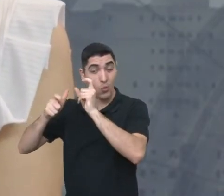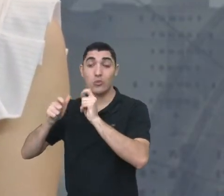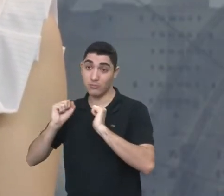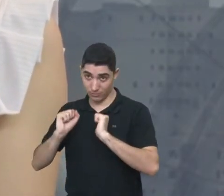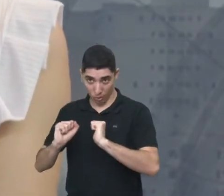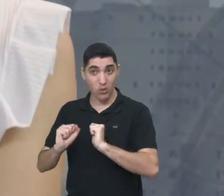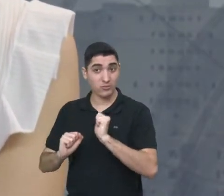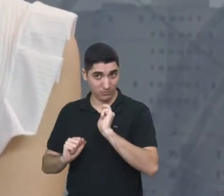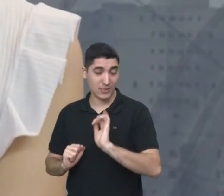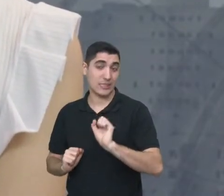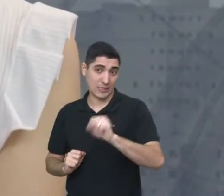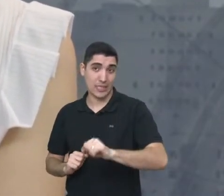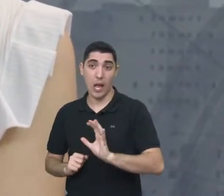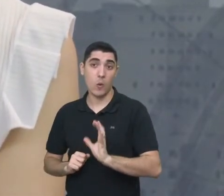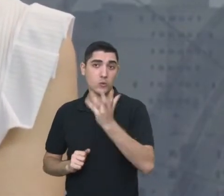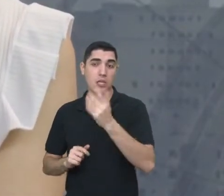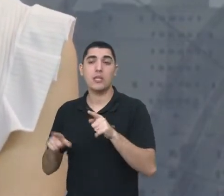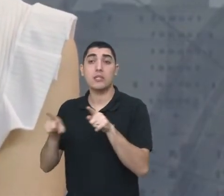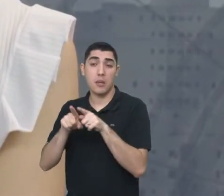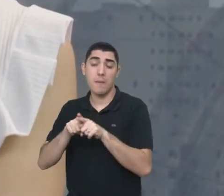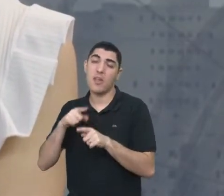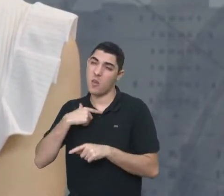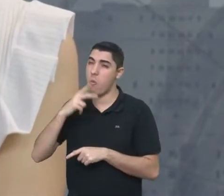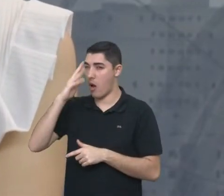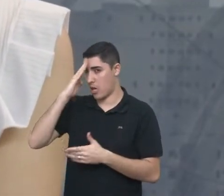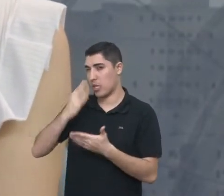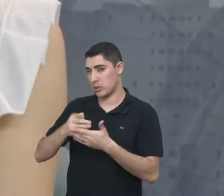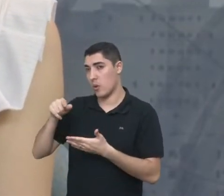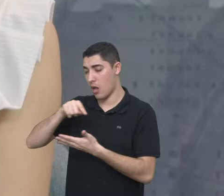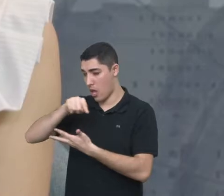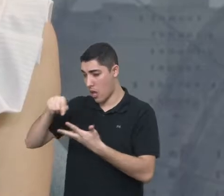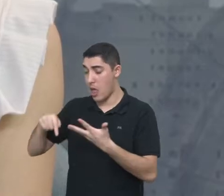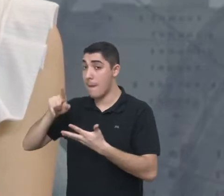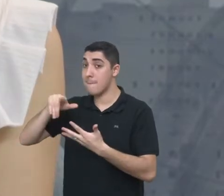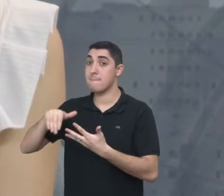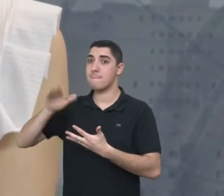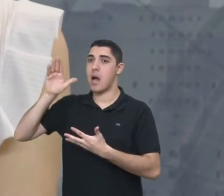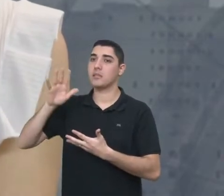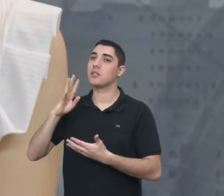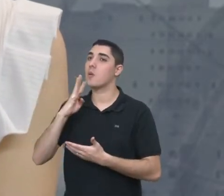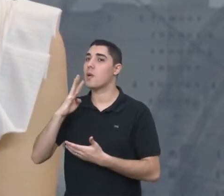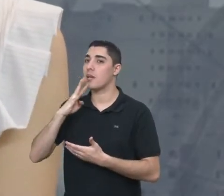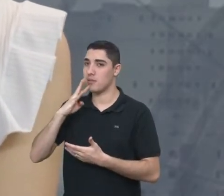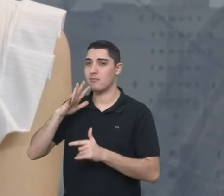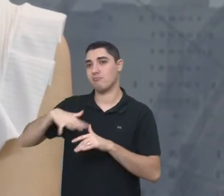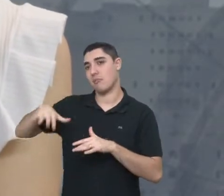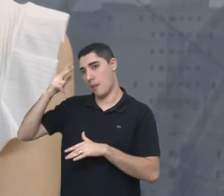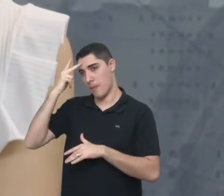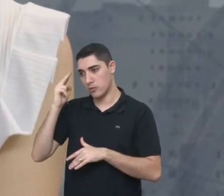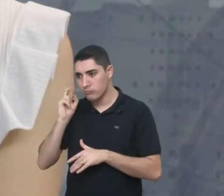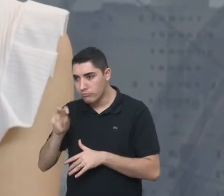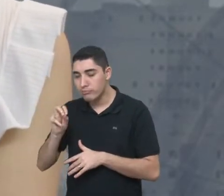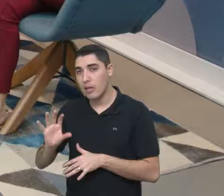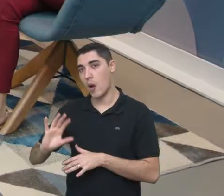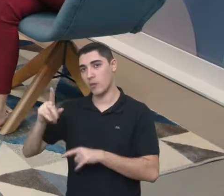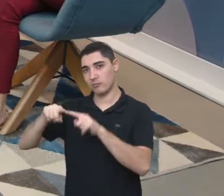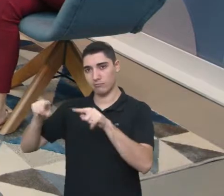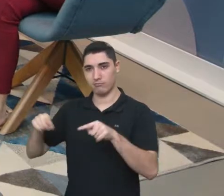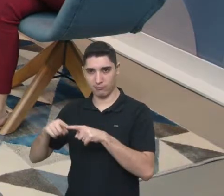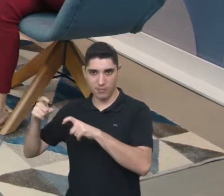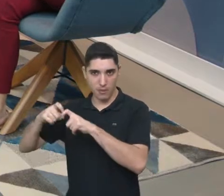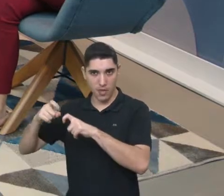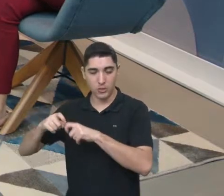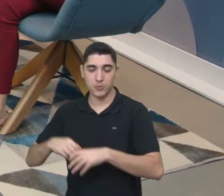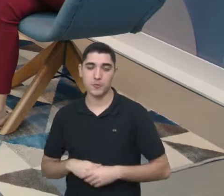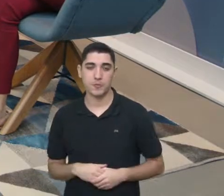imagem corporal também, e acredito que esses são os mais conhecidos, os mais vistos também no consultório. É